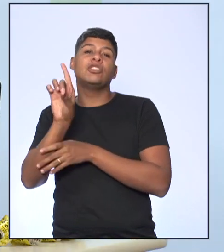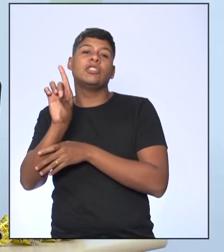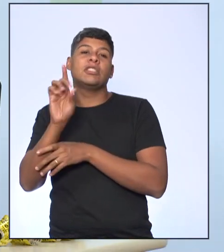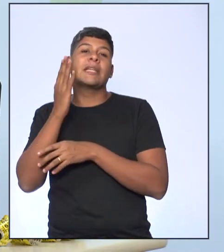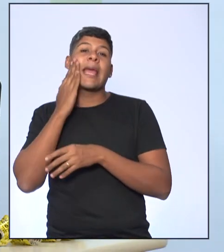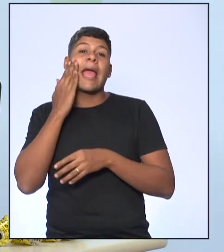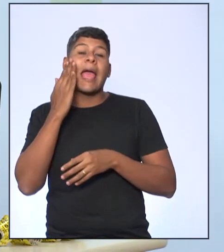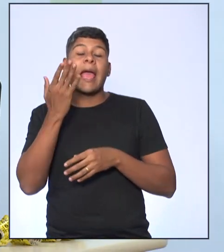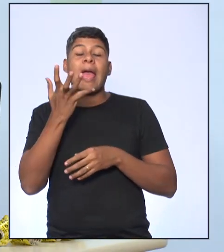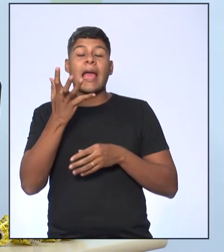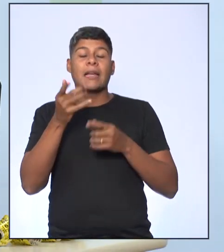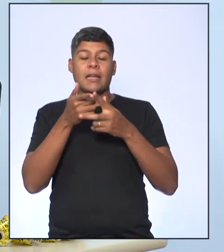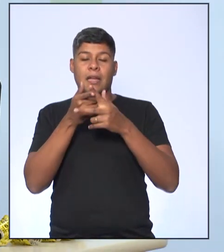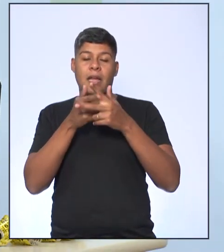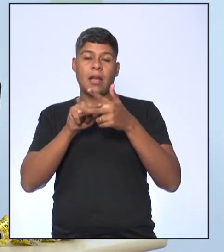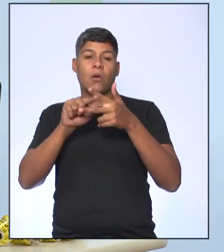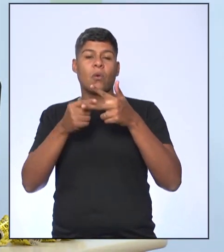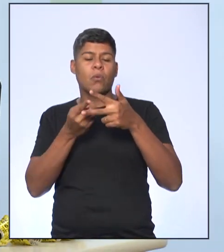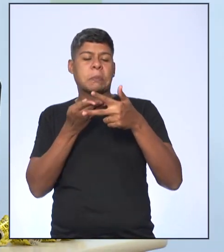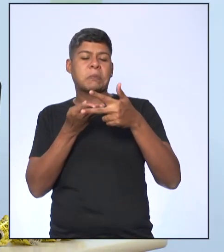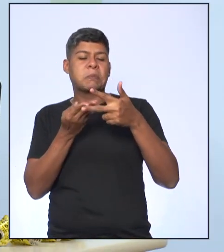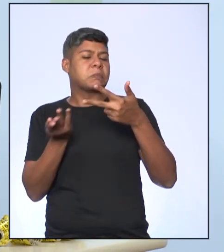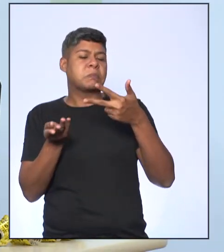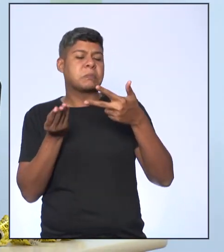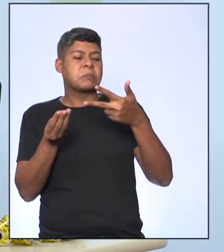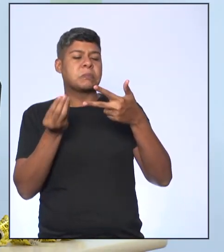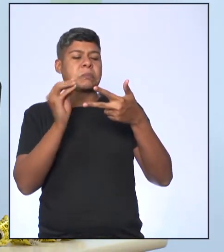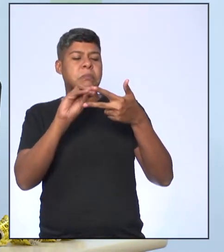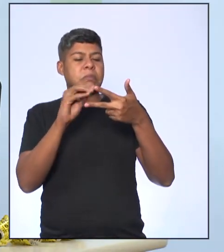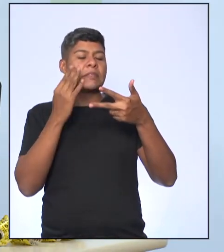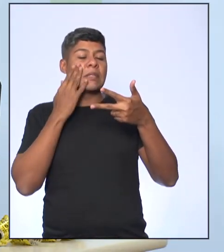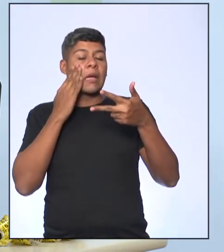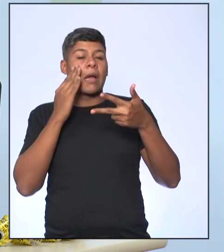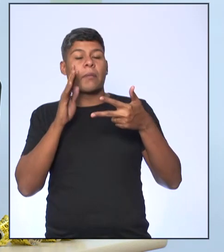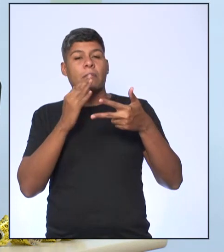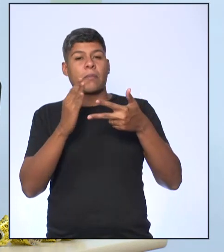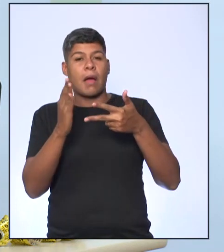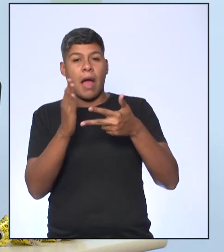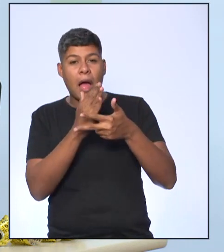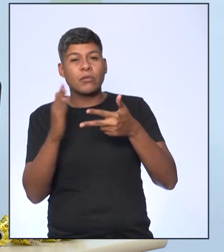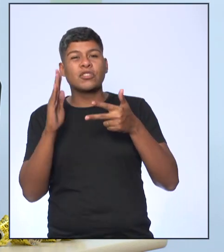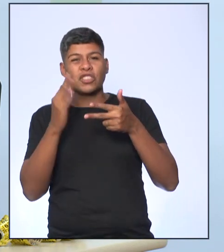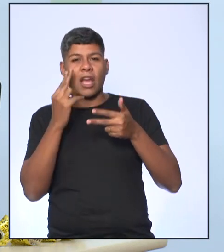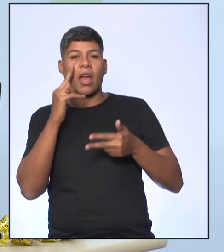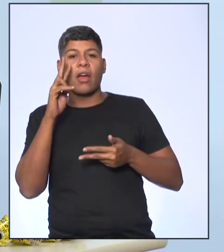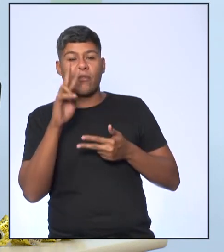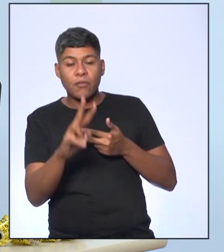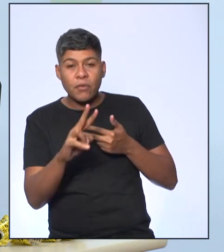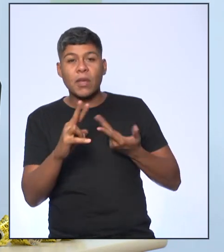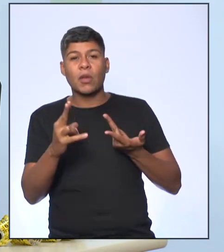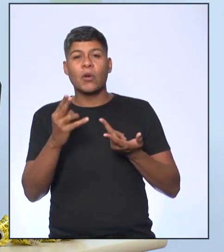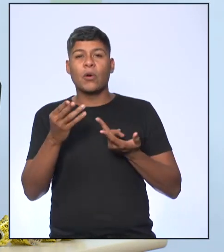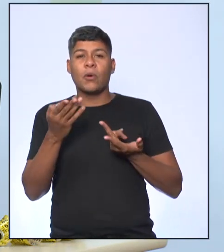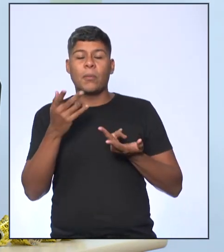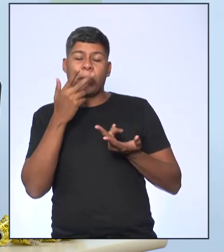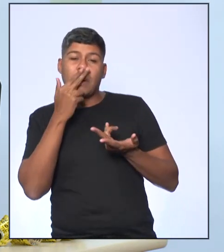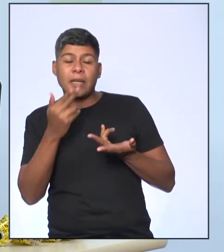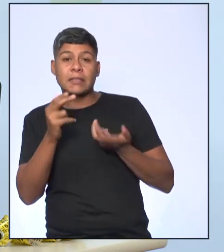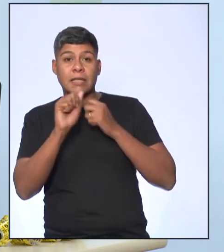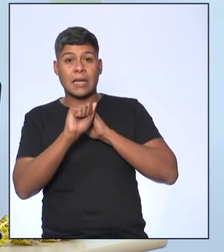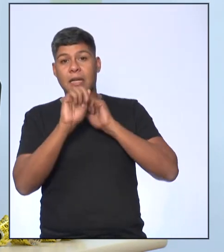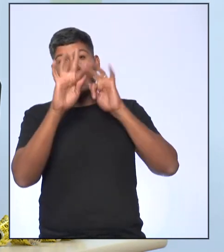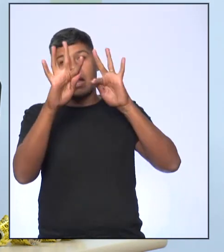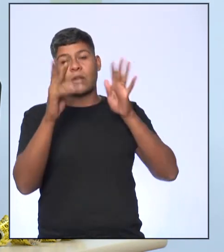ângulo. Quanto é esse ângulo em radianos? Muitos já devem ter até visto isso e deve estar bem